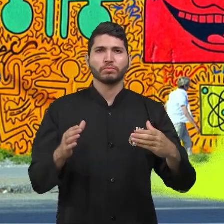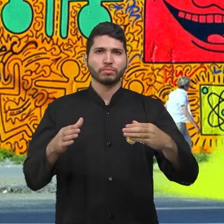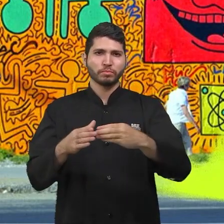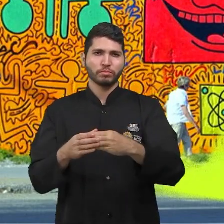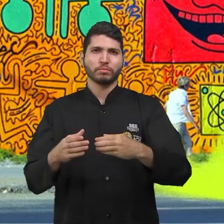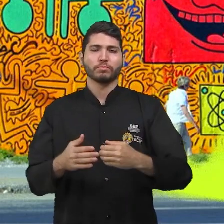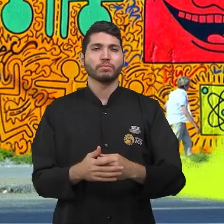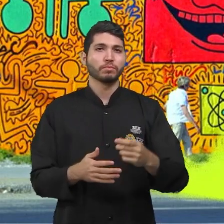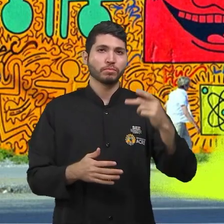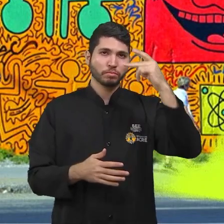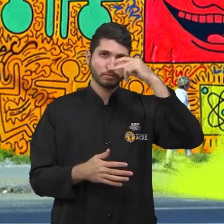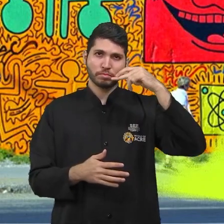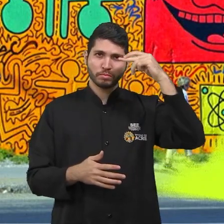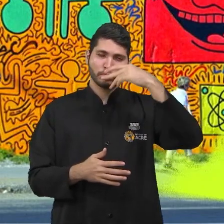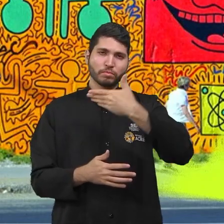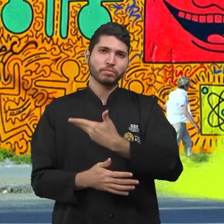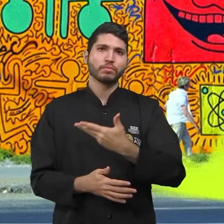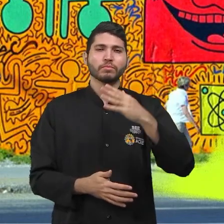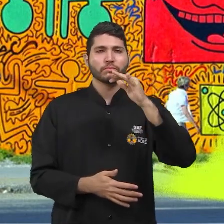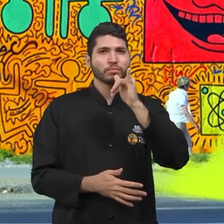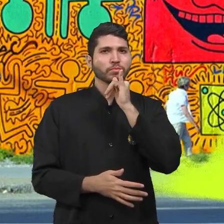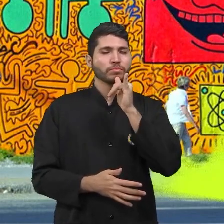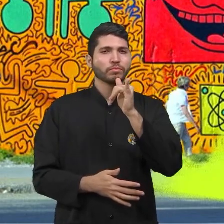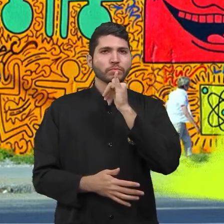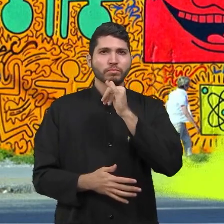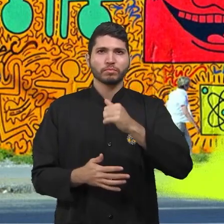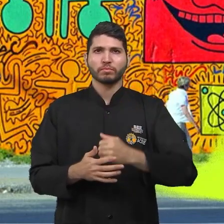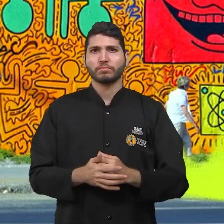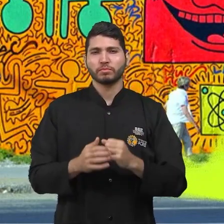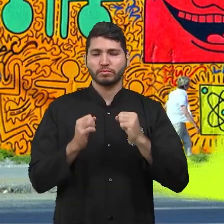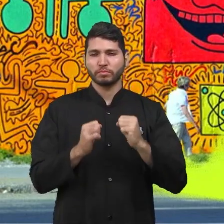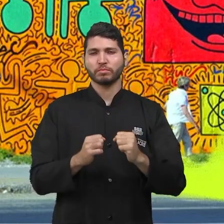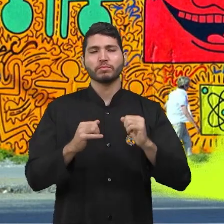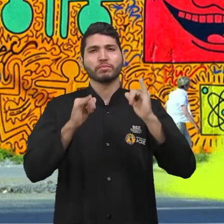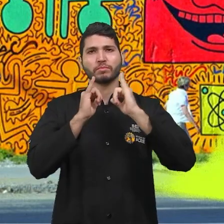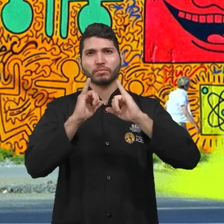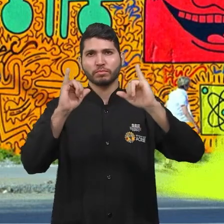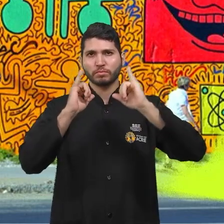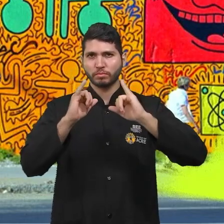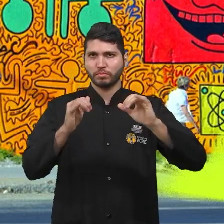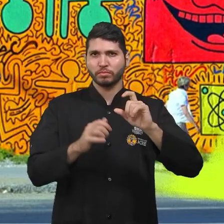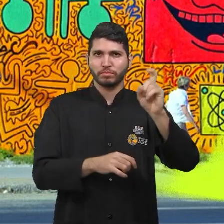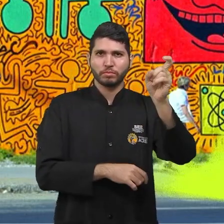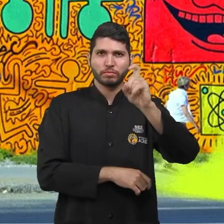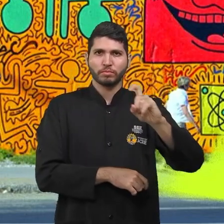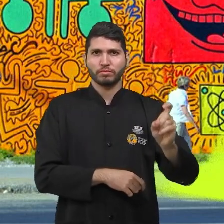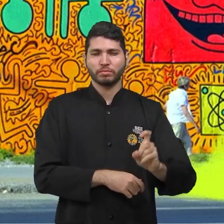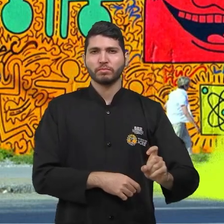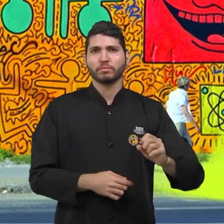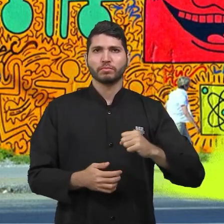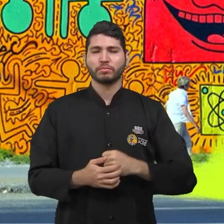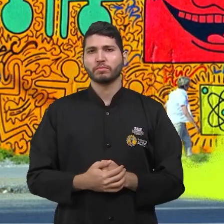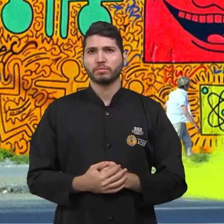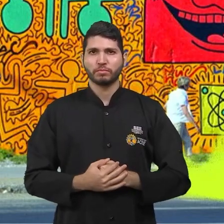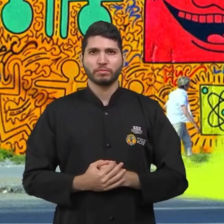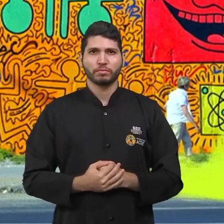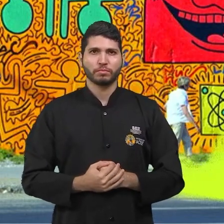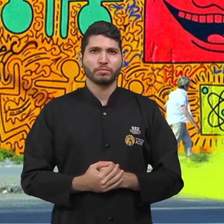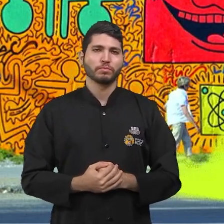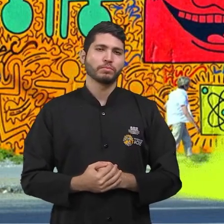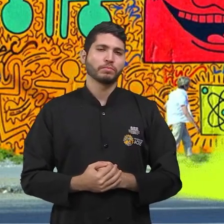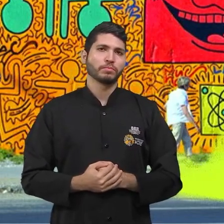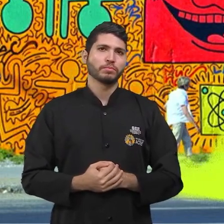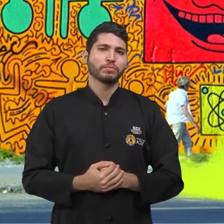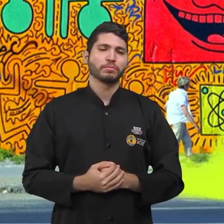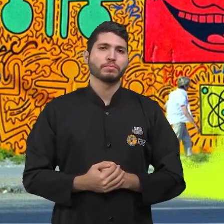Então, observe atentamente este exemplo, que ele pode ser também uma mensagem do grafite, né? Como é que essa obra